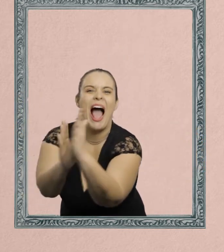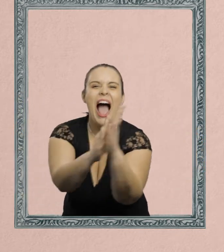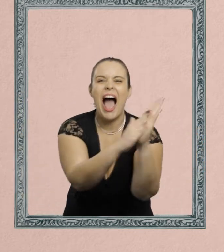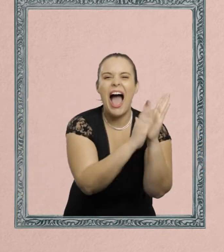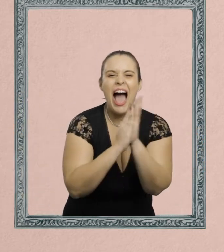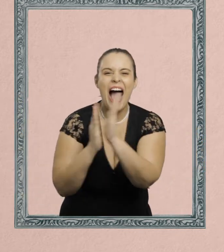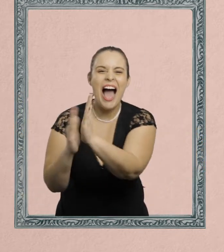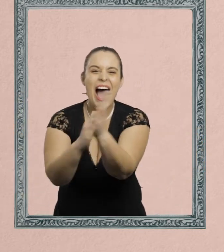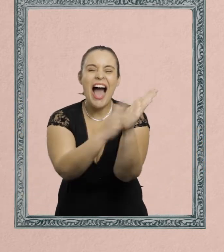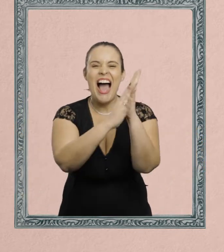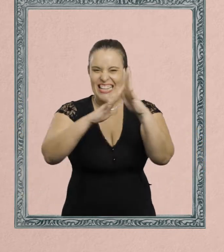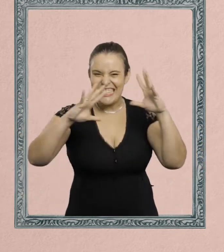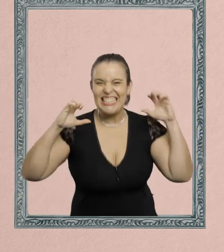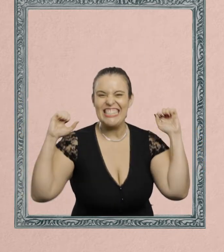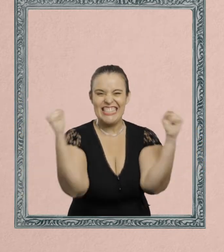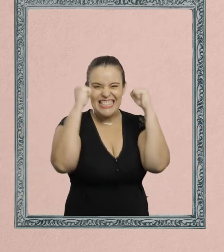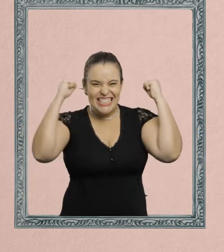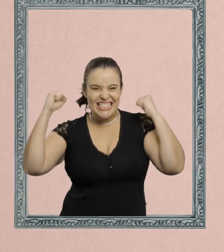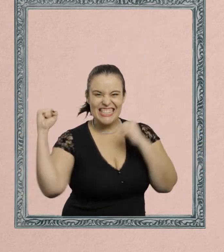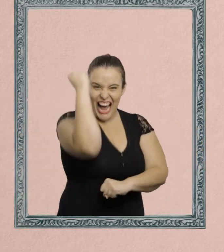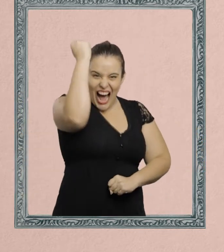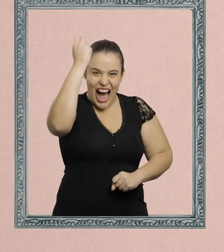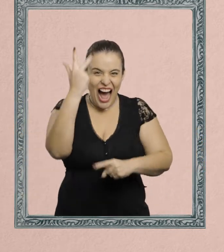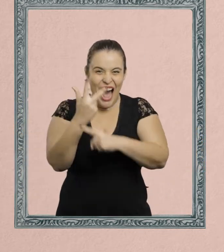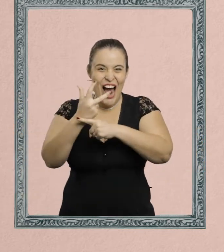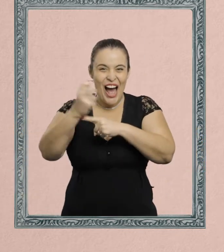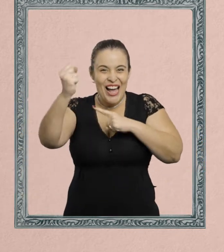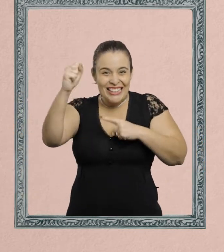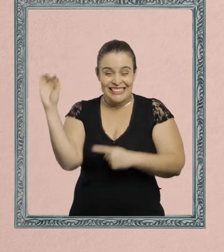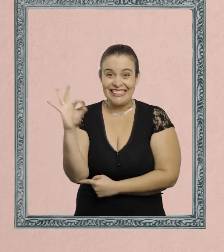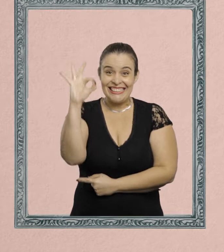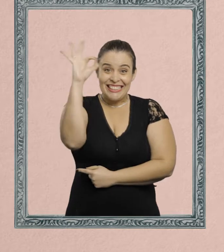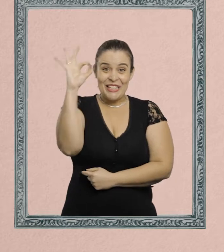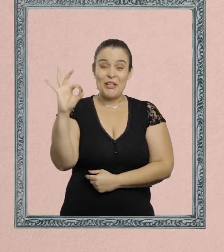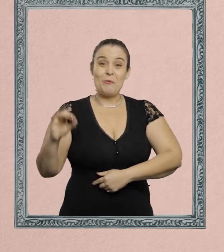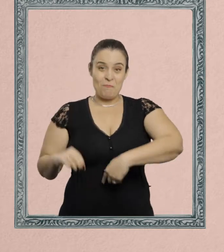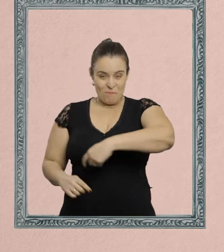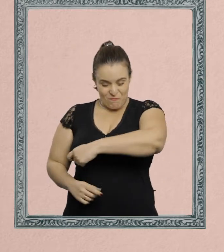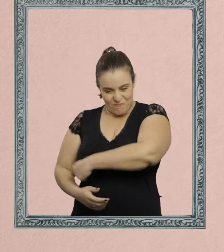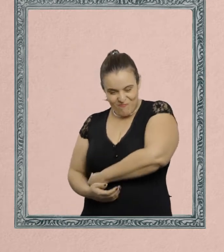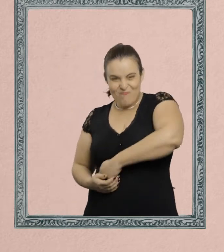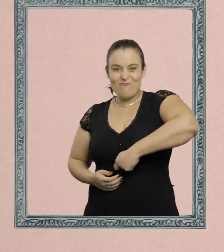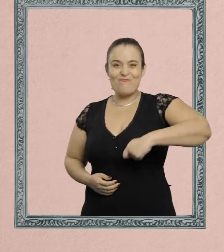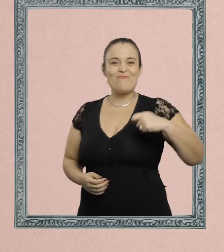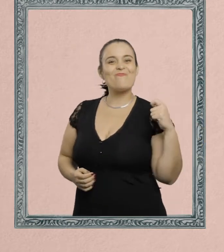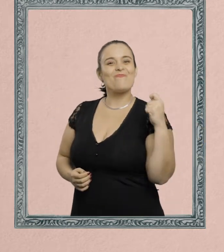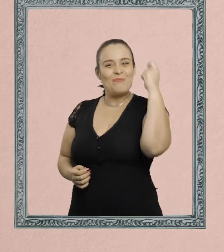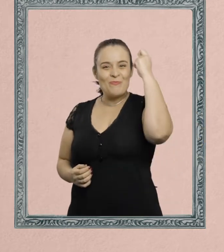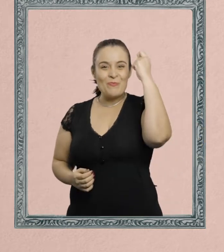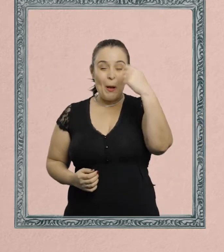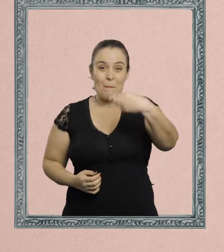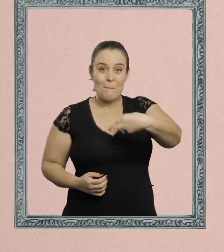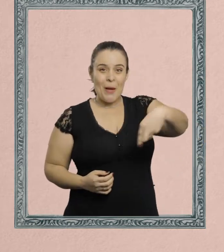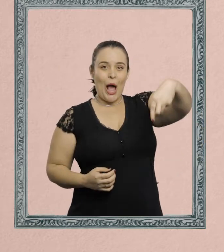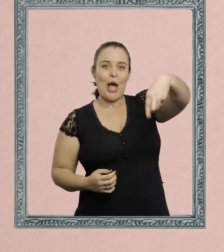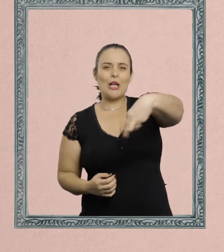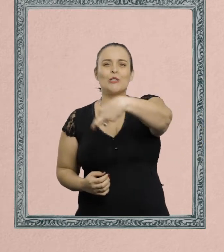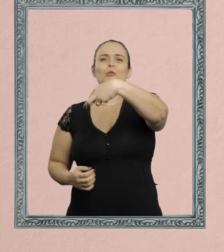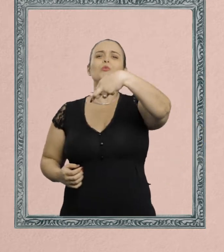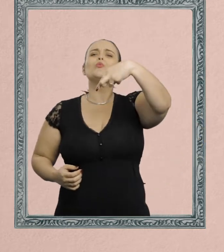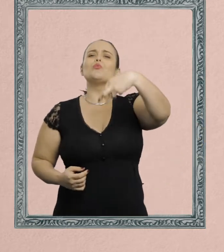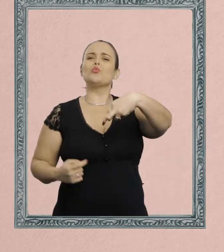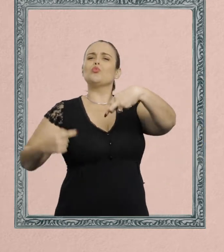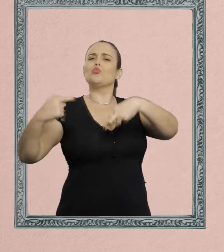bateram palmas. Sininho foi salva! Peter então foi salvar Wendy e fez um juramento. Ele